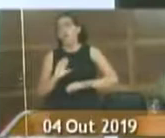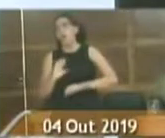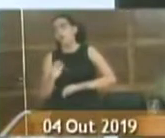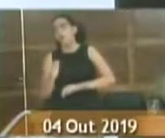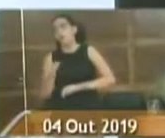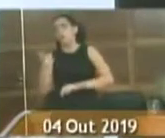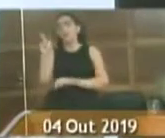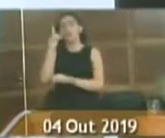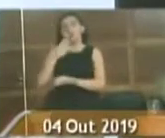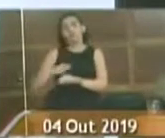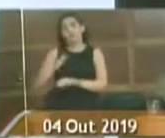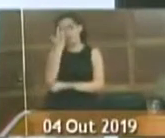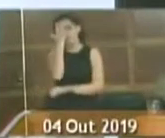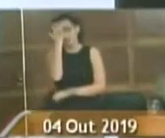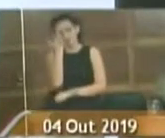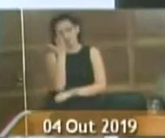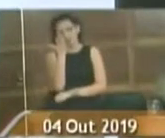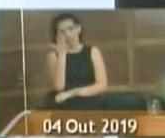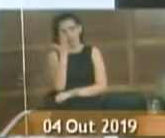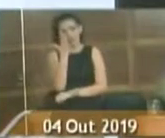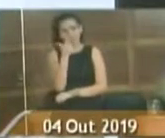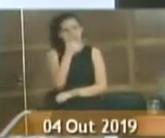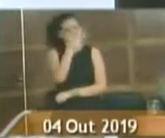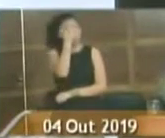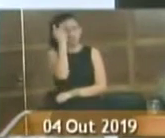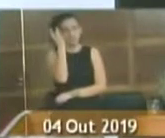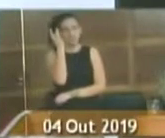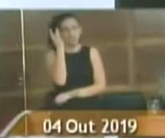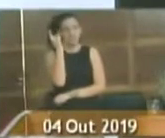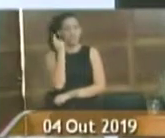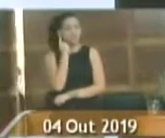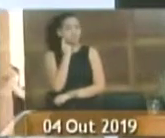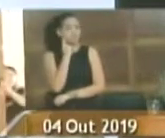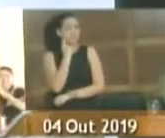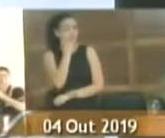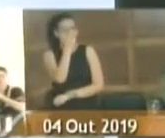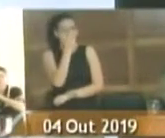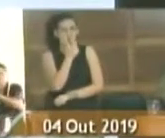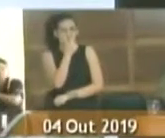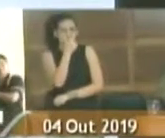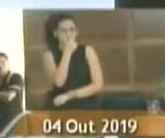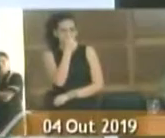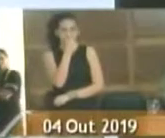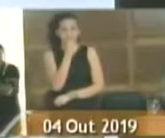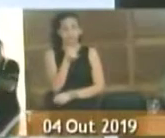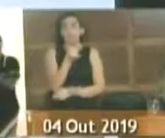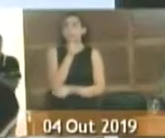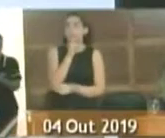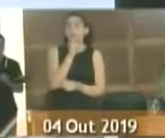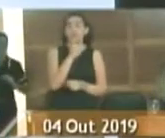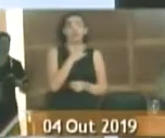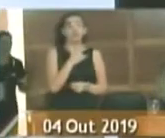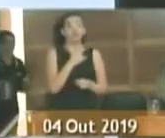ocorrer, né? E que muita gente pensa que não é maus tratos, como manter o animal acorrentado, por exemplo.